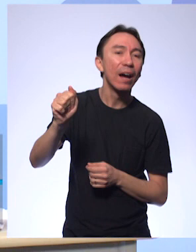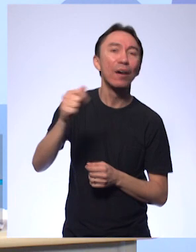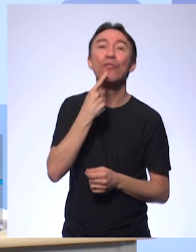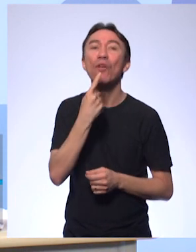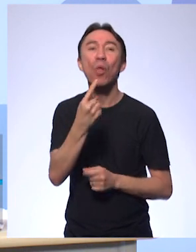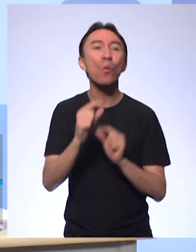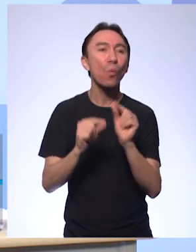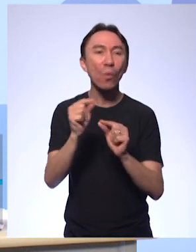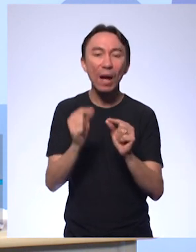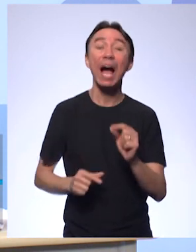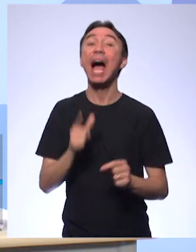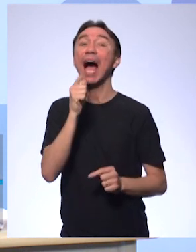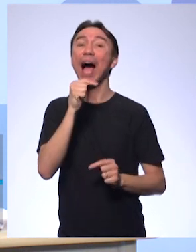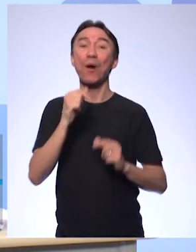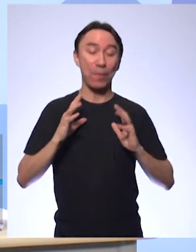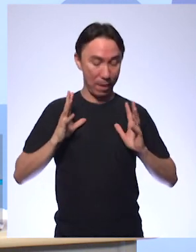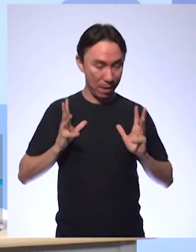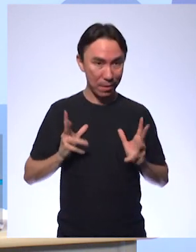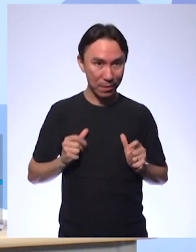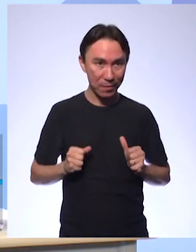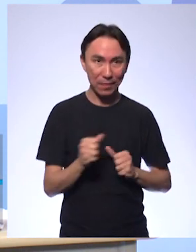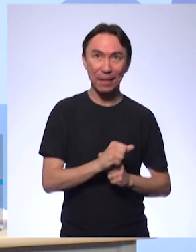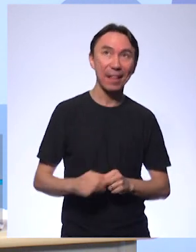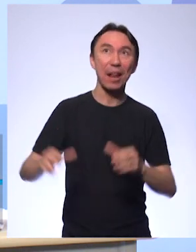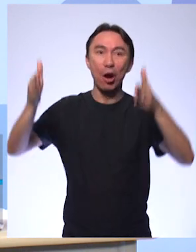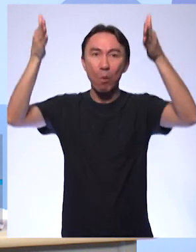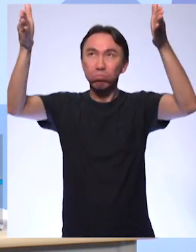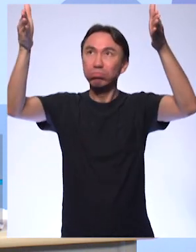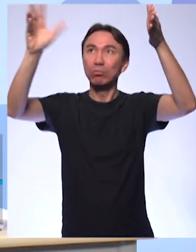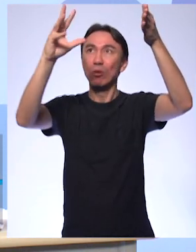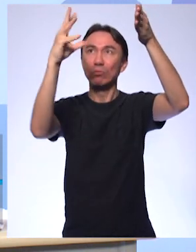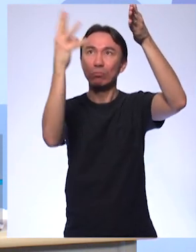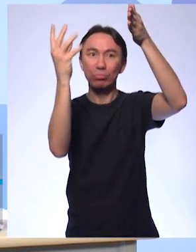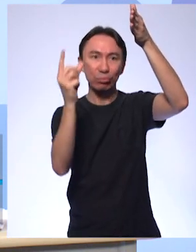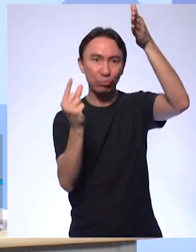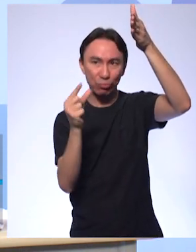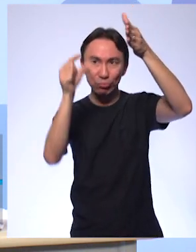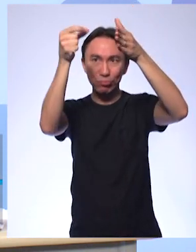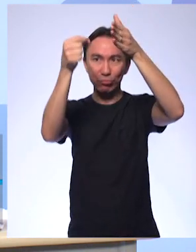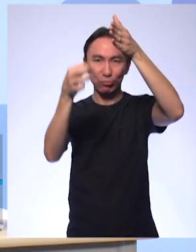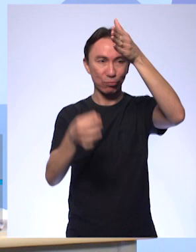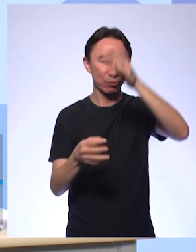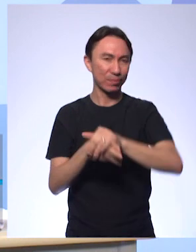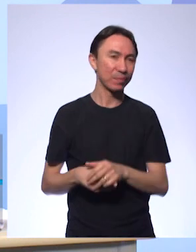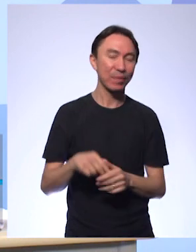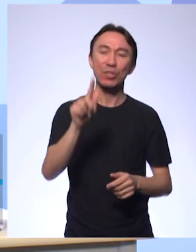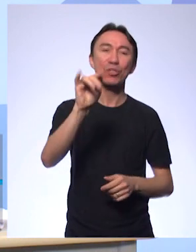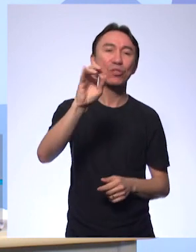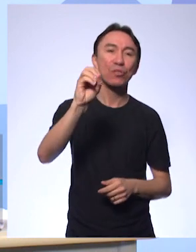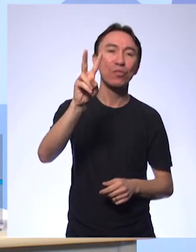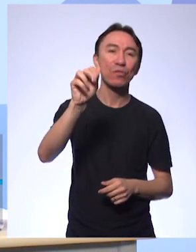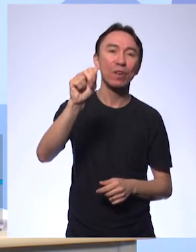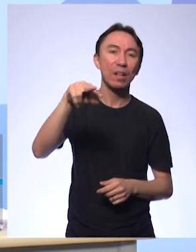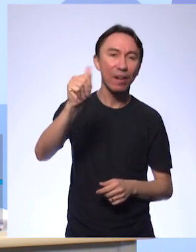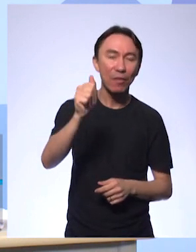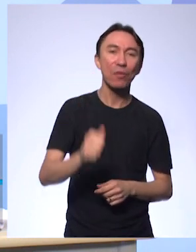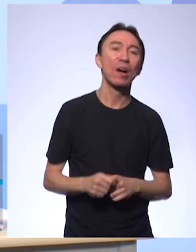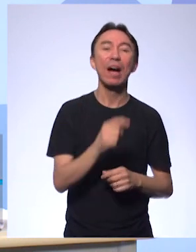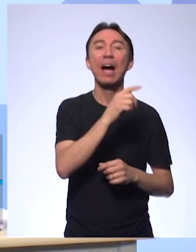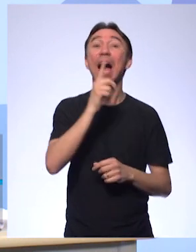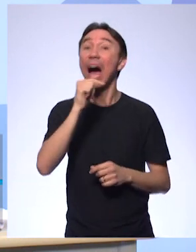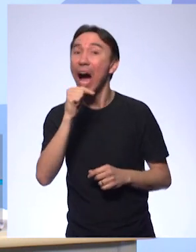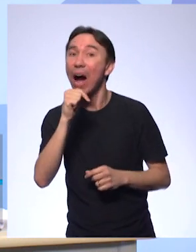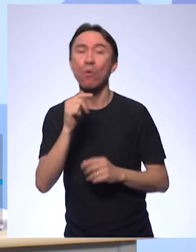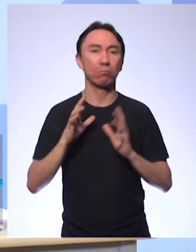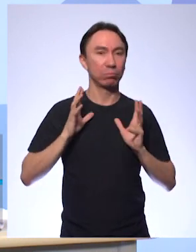ó, água limpa que veio da caixa. A Giovana falou água potável. O Matheus,